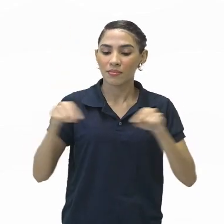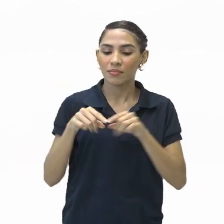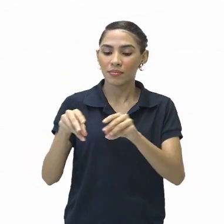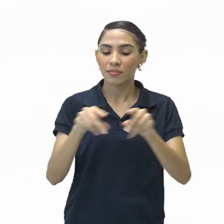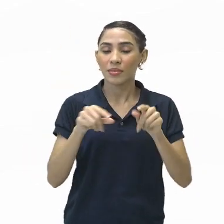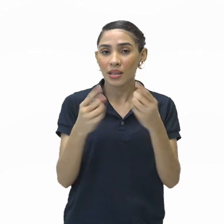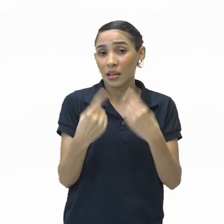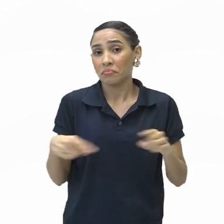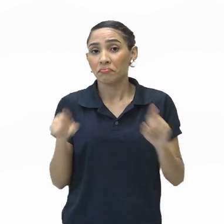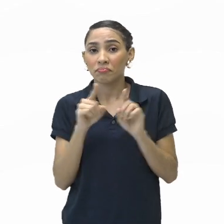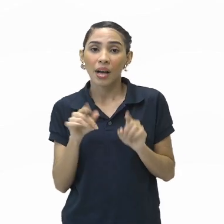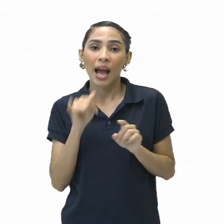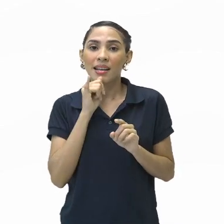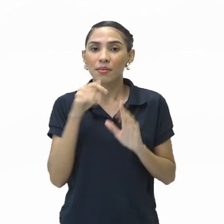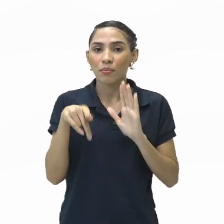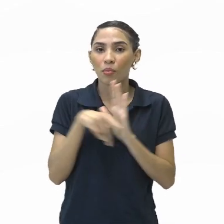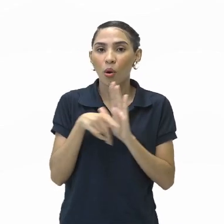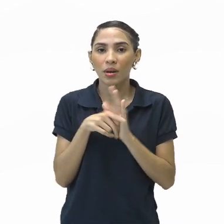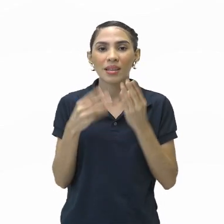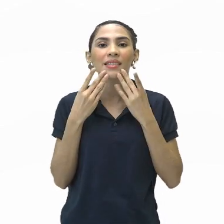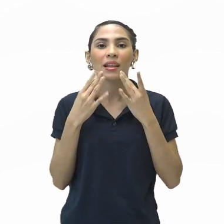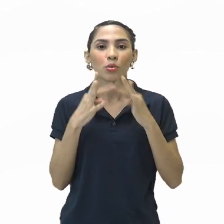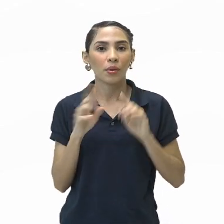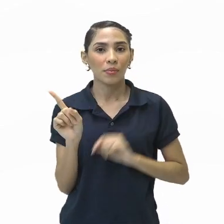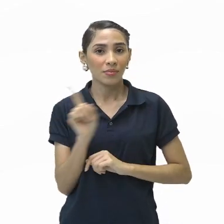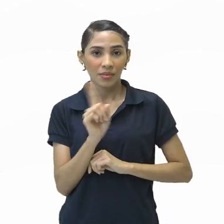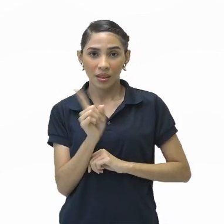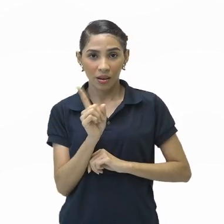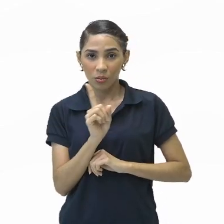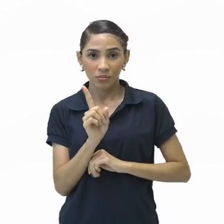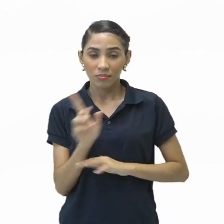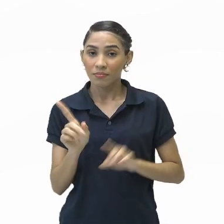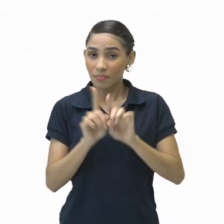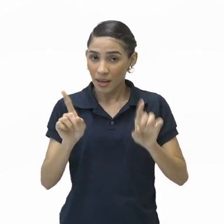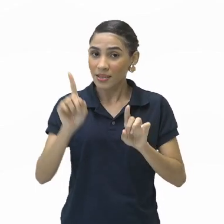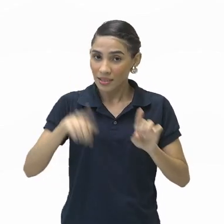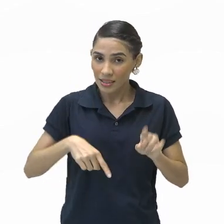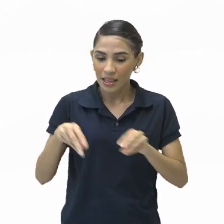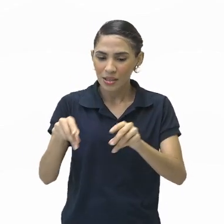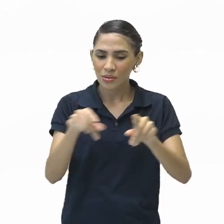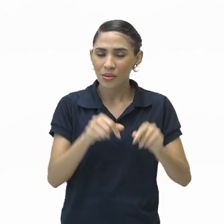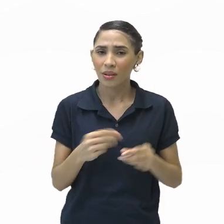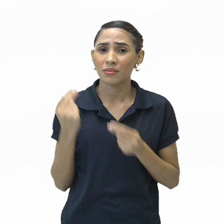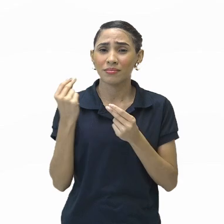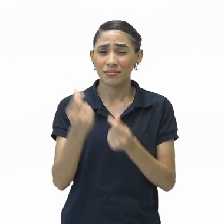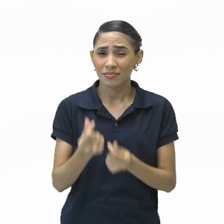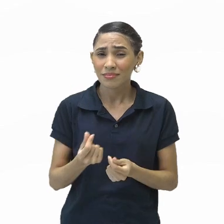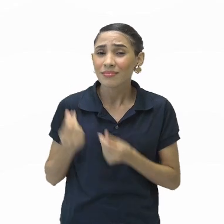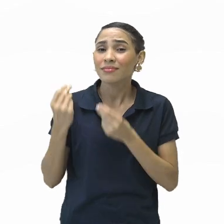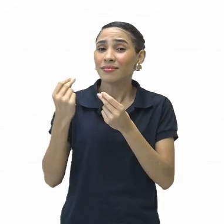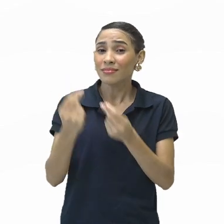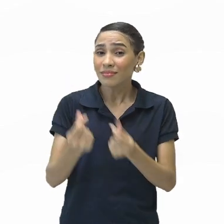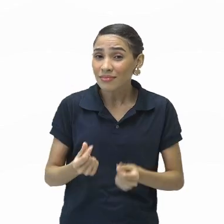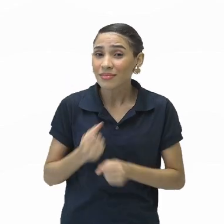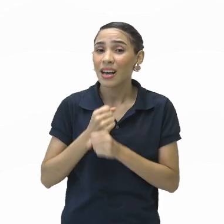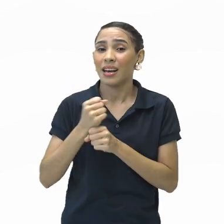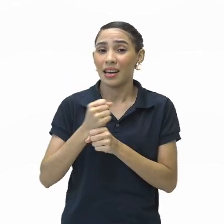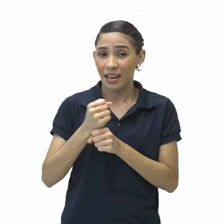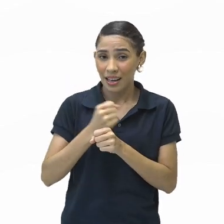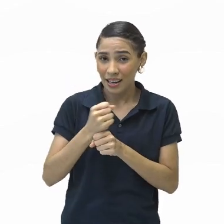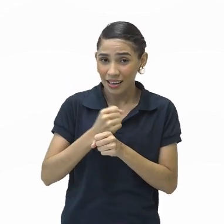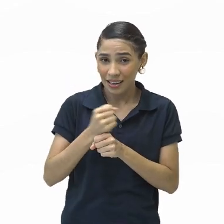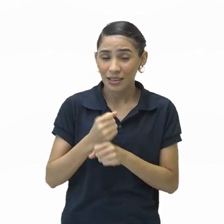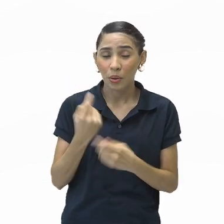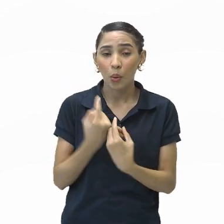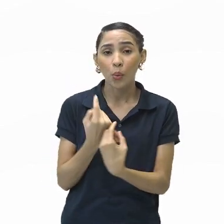são necessariamente feitos de maneira natural. São solos que estão aí há muitos anos, datam ali da era